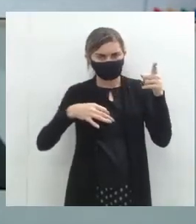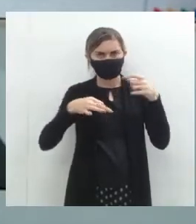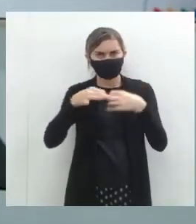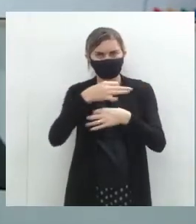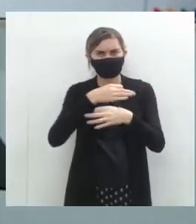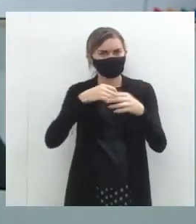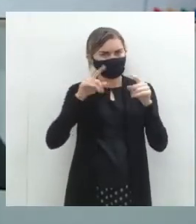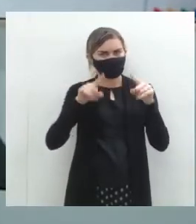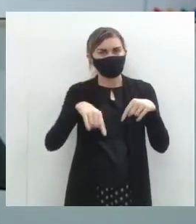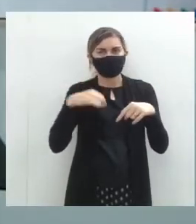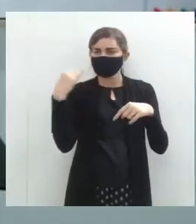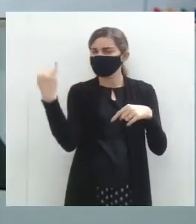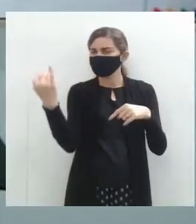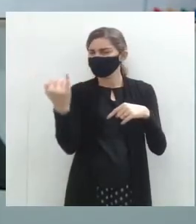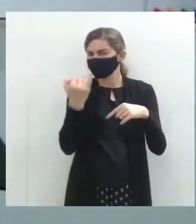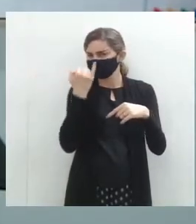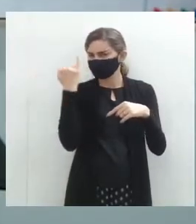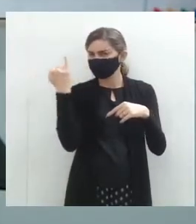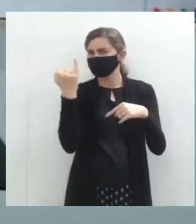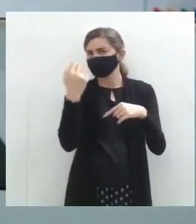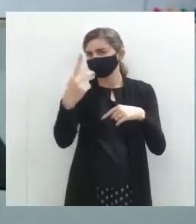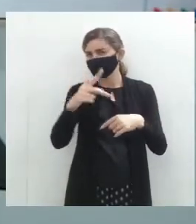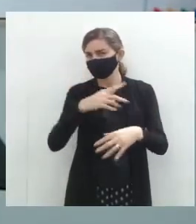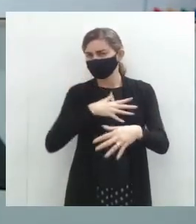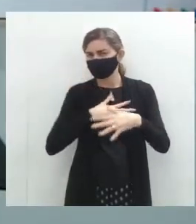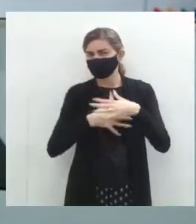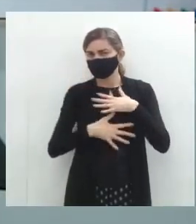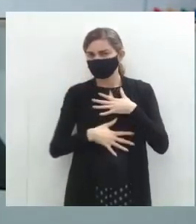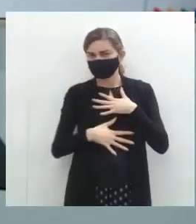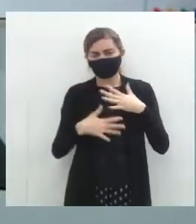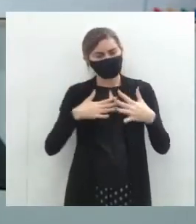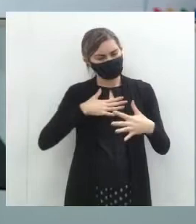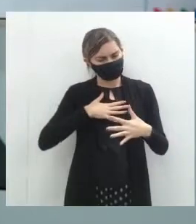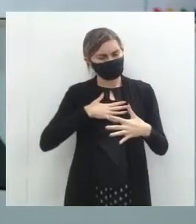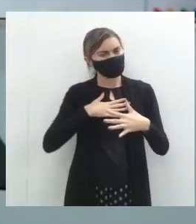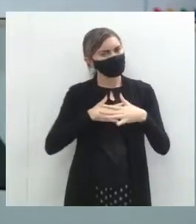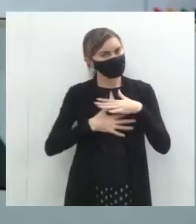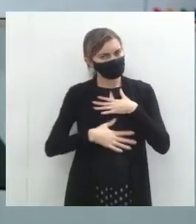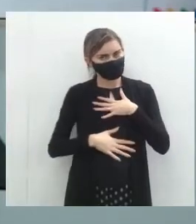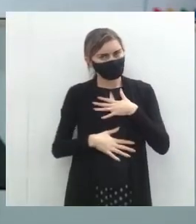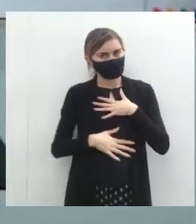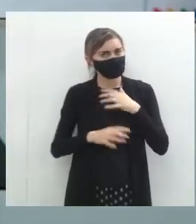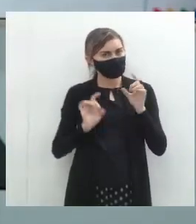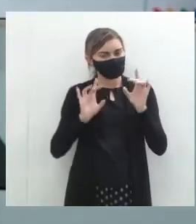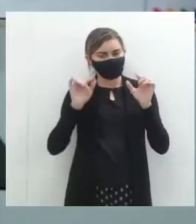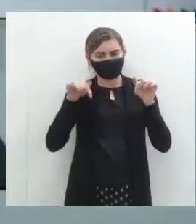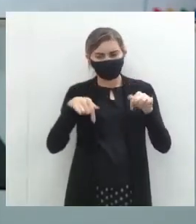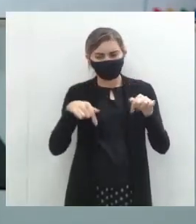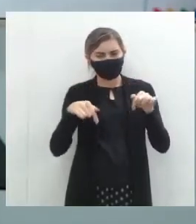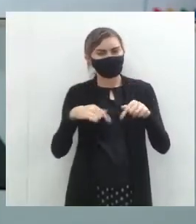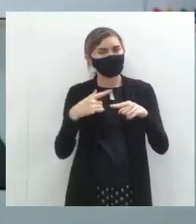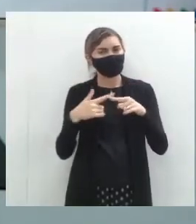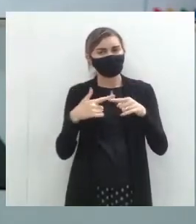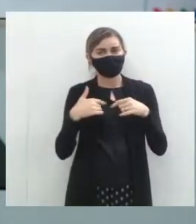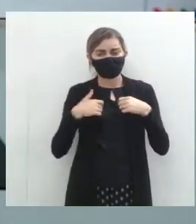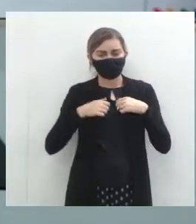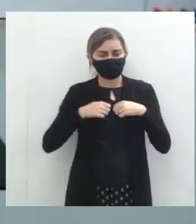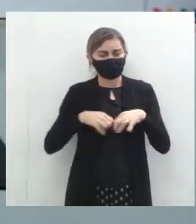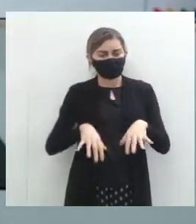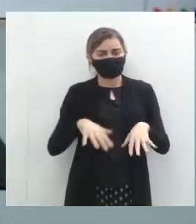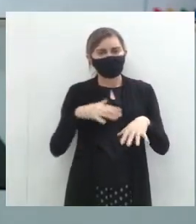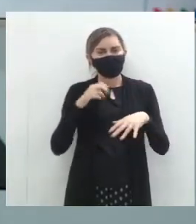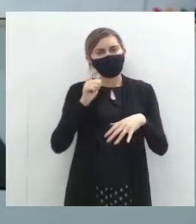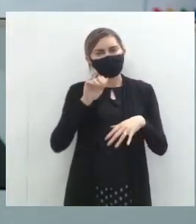é importantíssima para o teu corpo e para o meu corpo. Eu só tô aqui agora porque eu tô gastando um monte